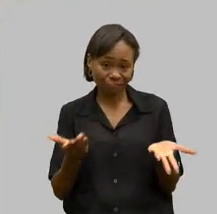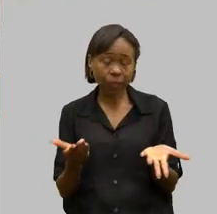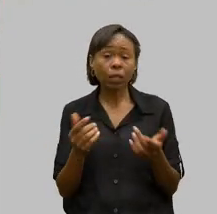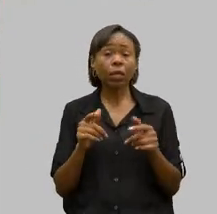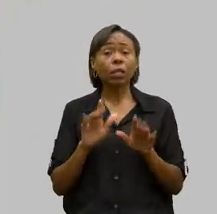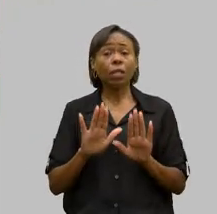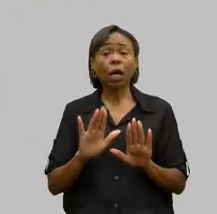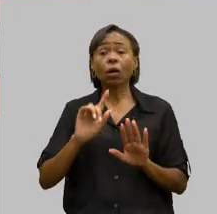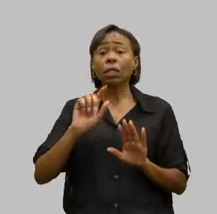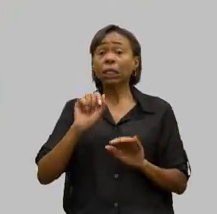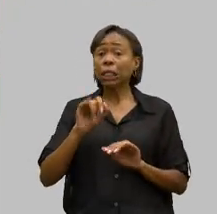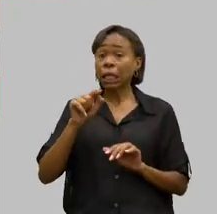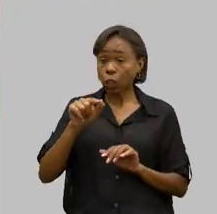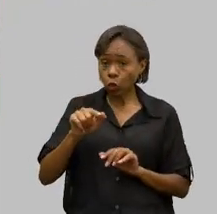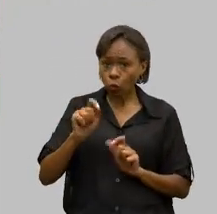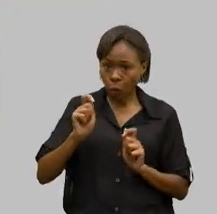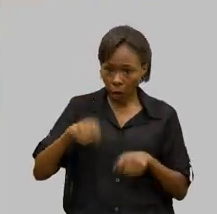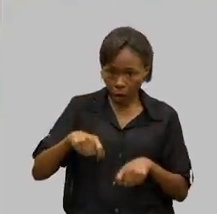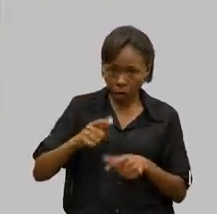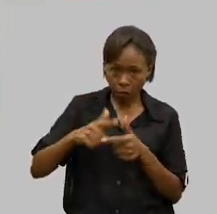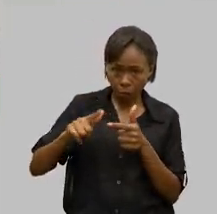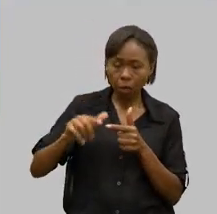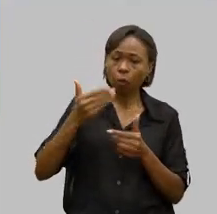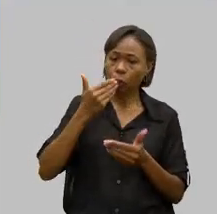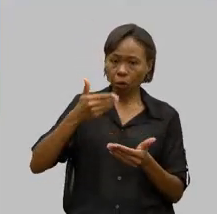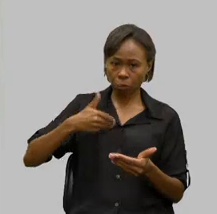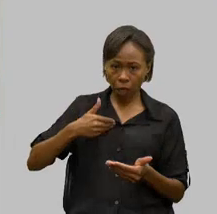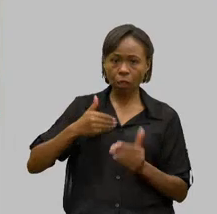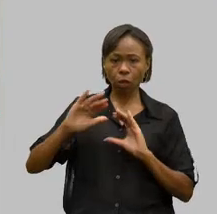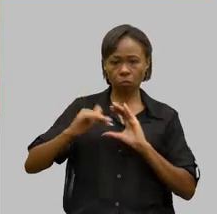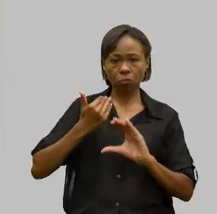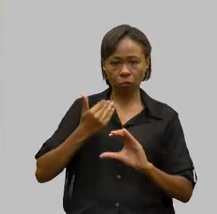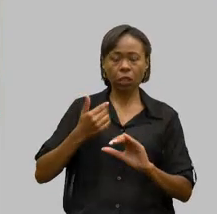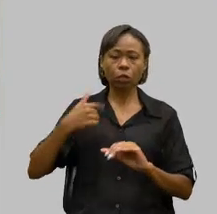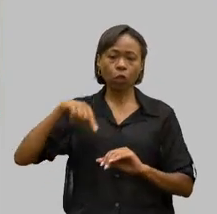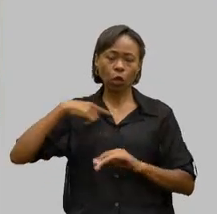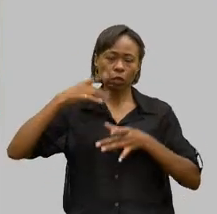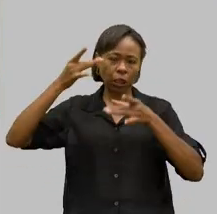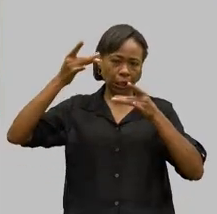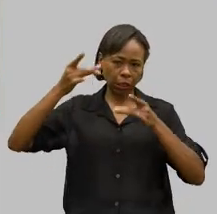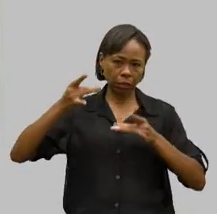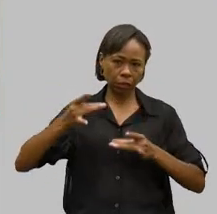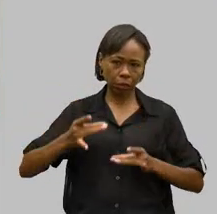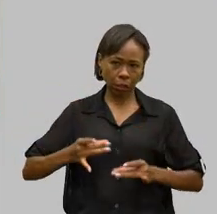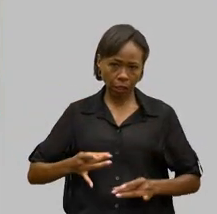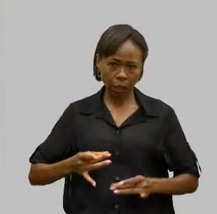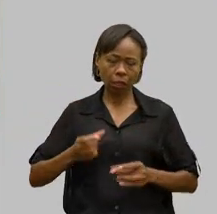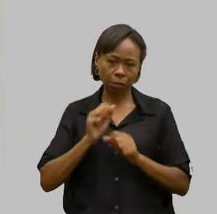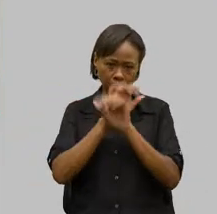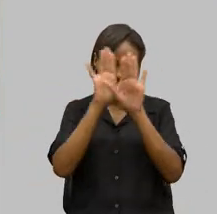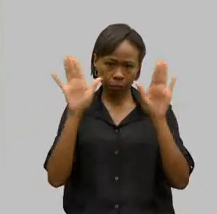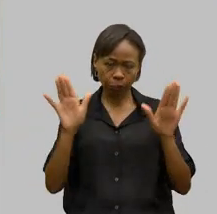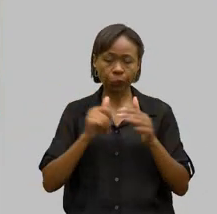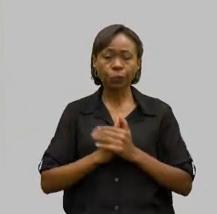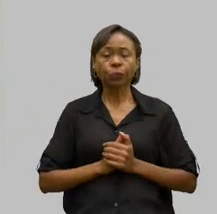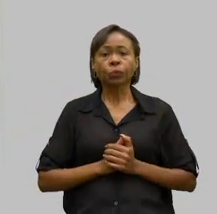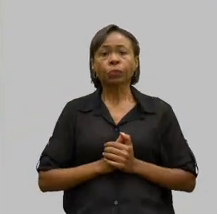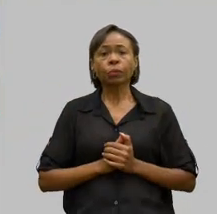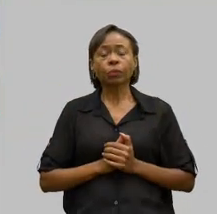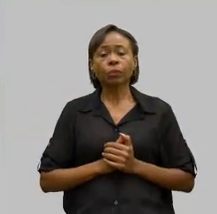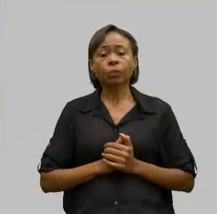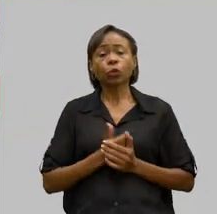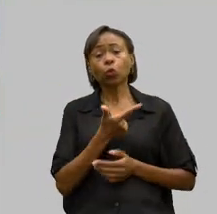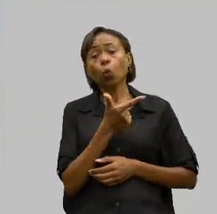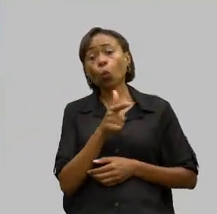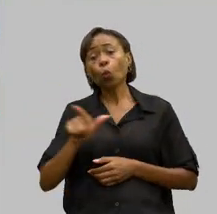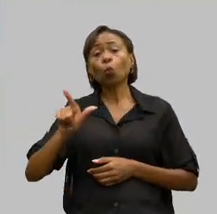pode mandar para o requerimento para gente poder mandar isso de uma forma mais detalhada e ficar bem esclarecido. O outro